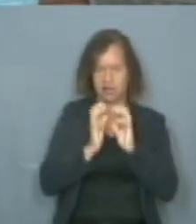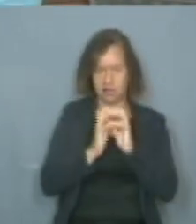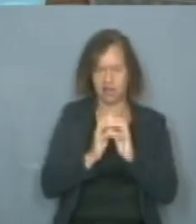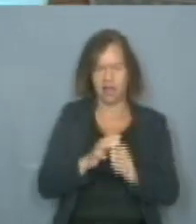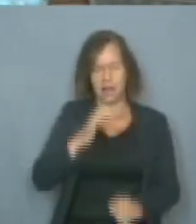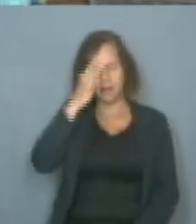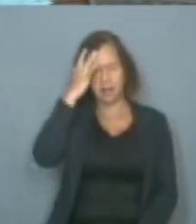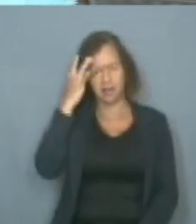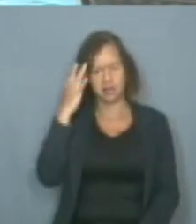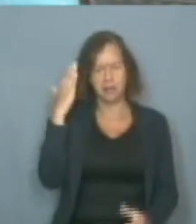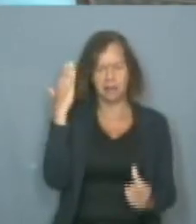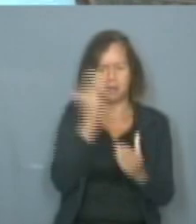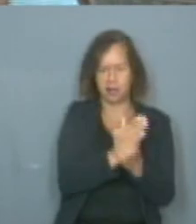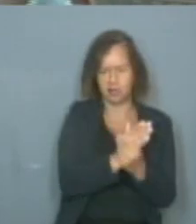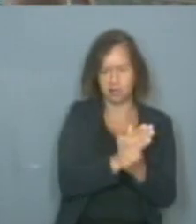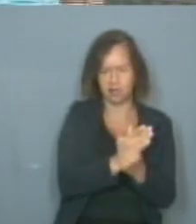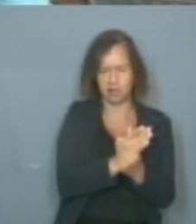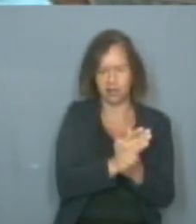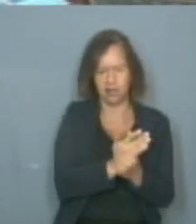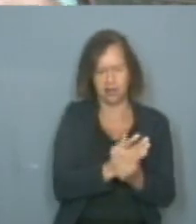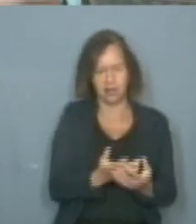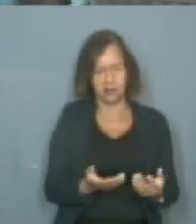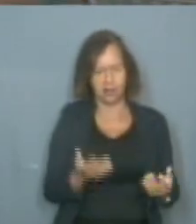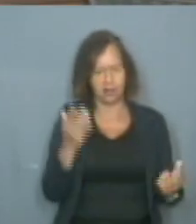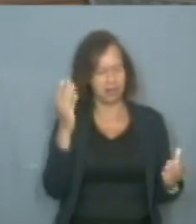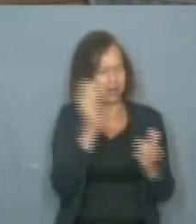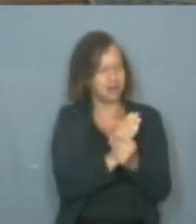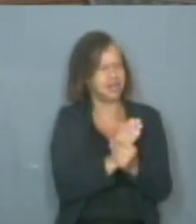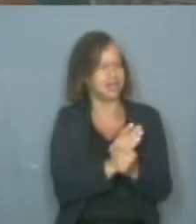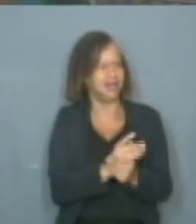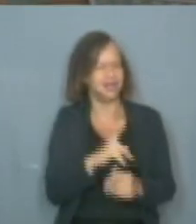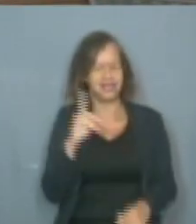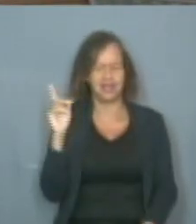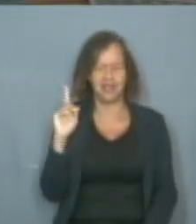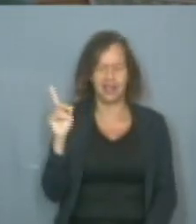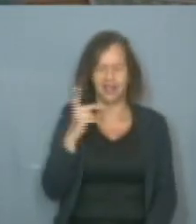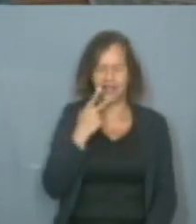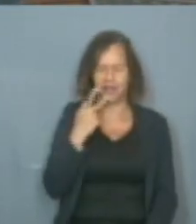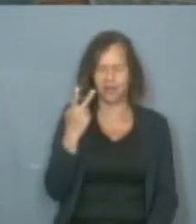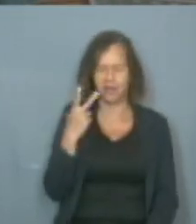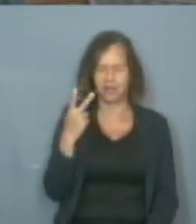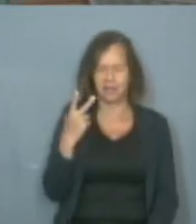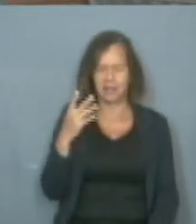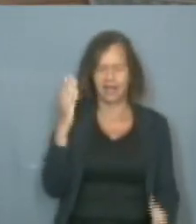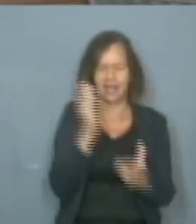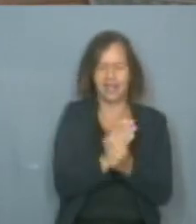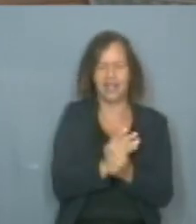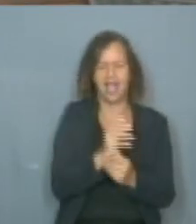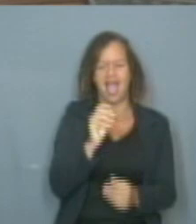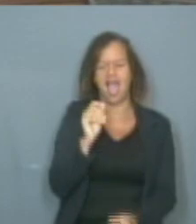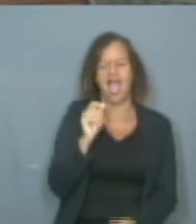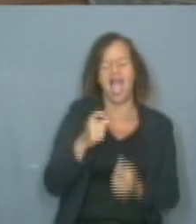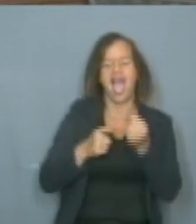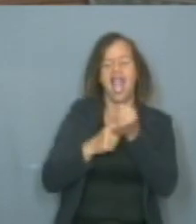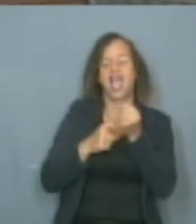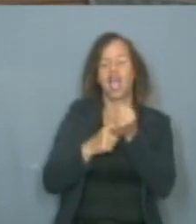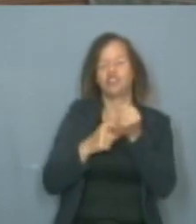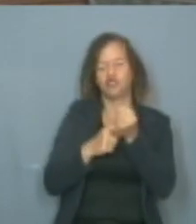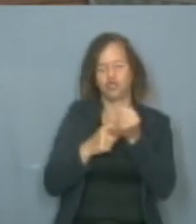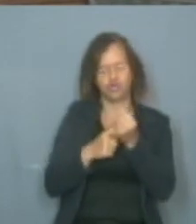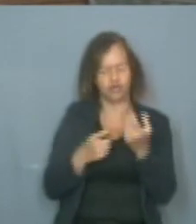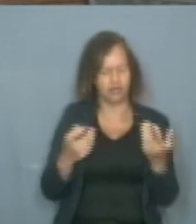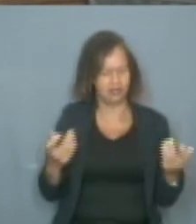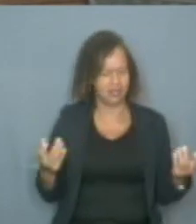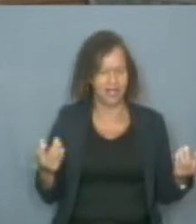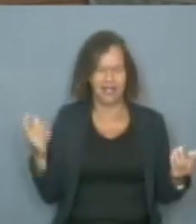a pessoa me processou, estou com um processo aí, ainda colocou o processo lá em Aracaju. Não tem